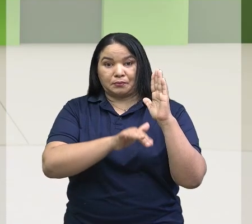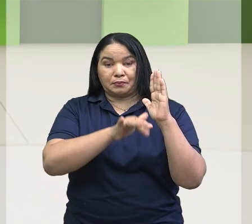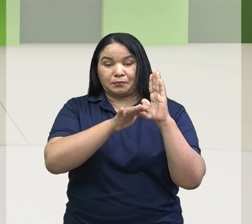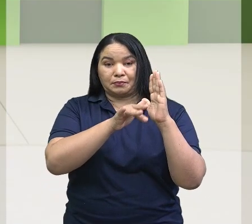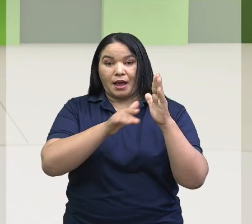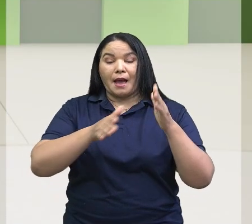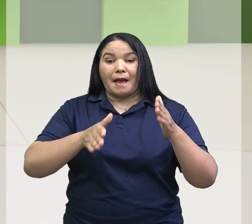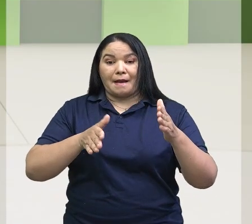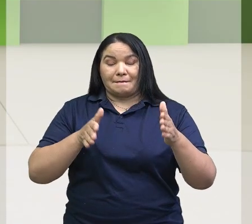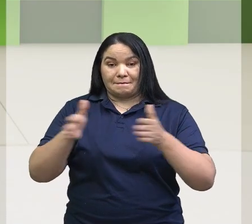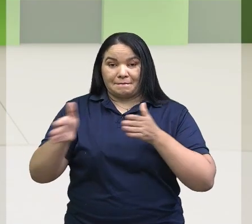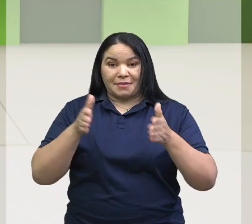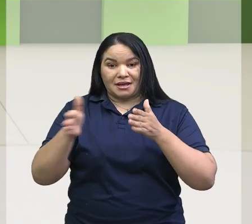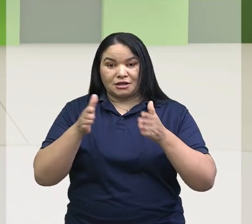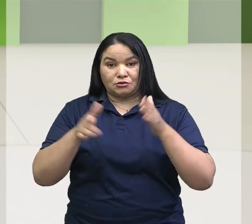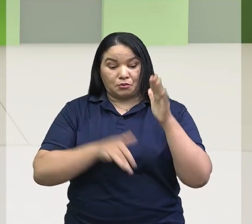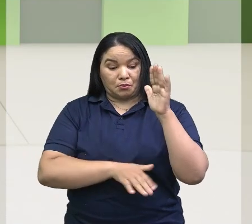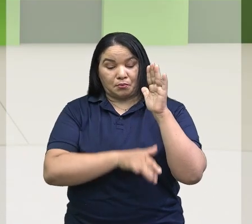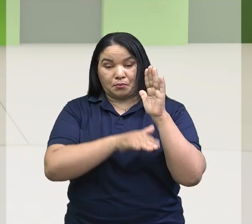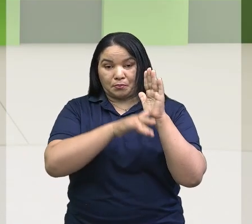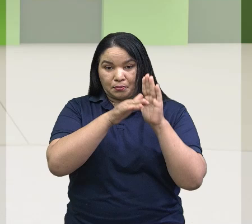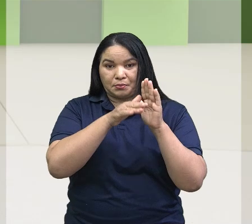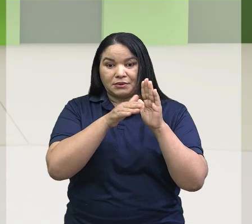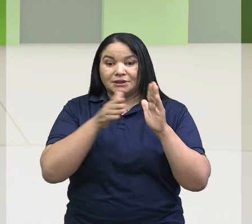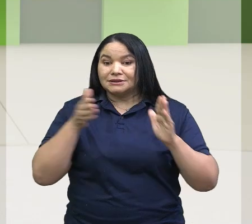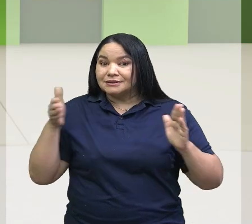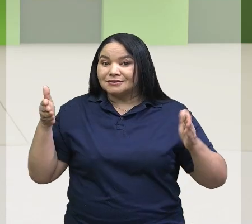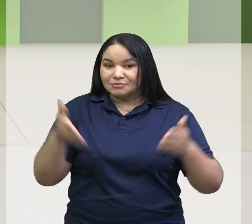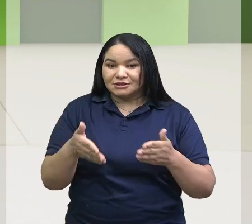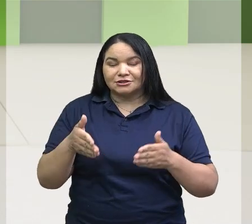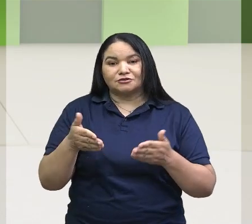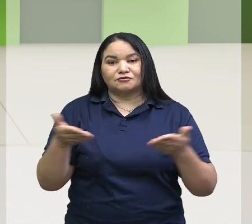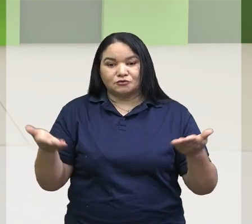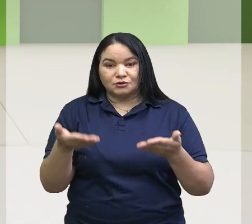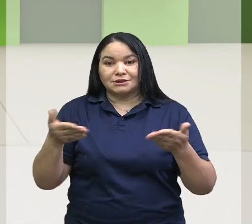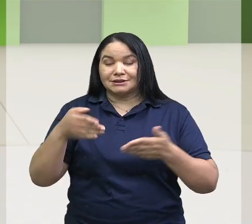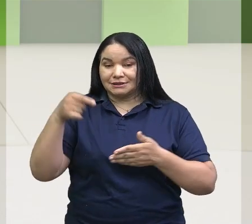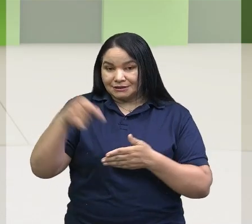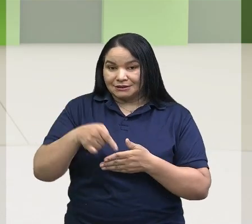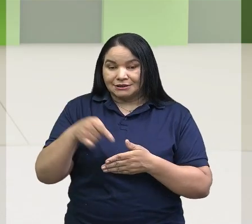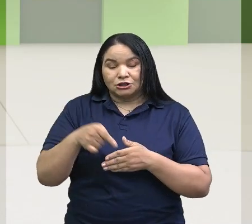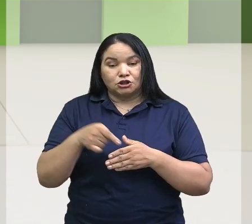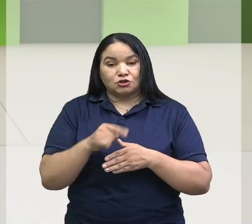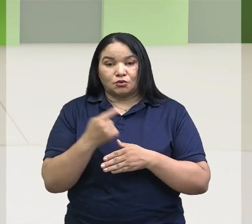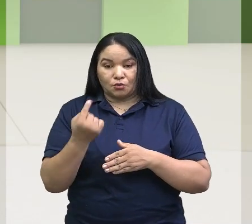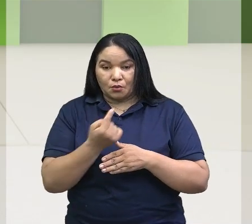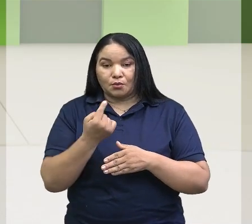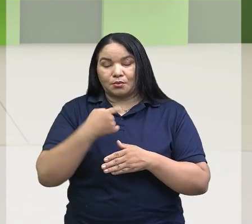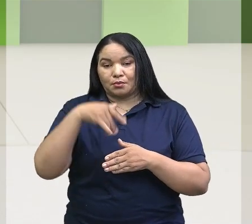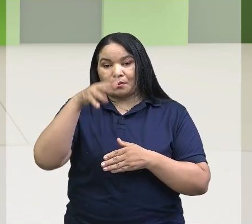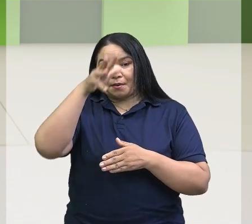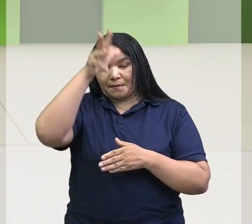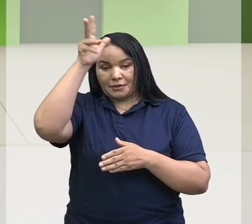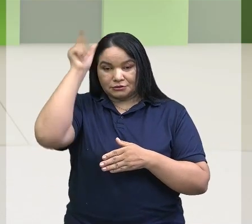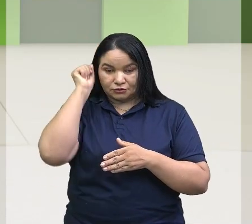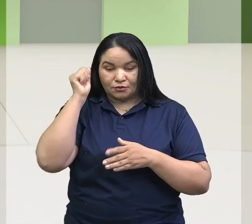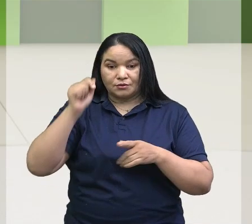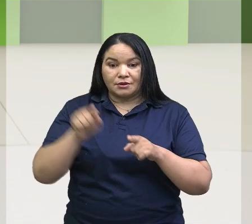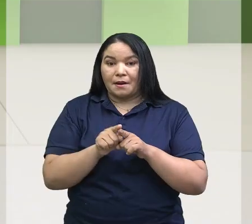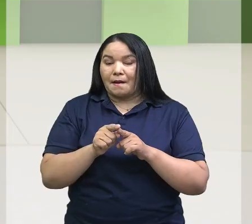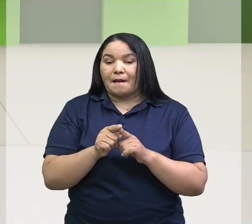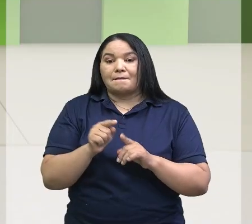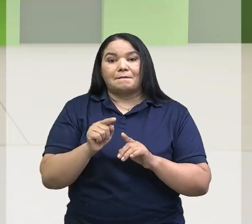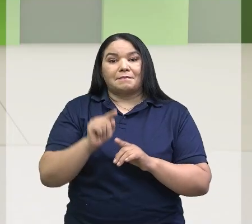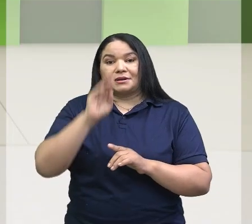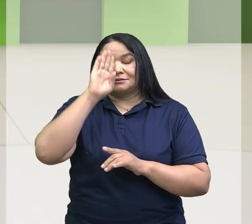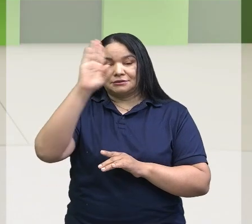a cheia dos rios, e aqui eu falo mais especificamente da nossa realidade local, né, do Amazonas, principalmente na